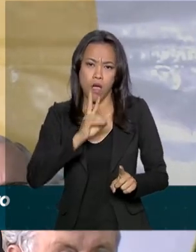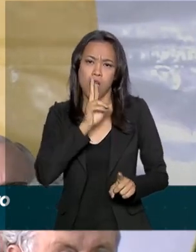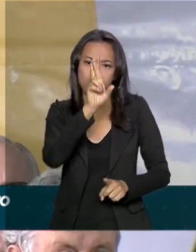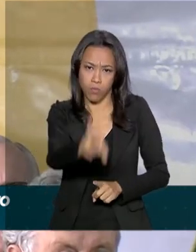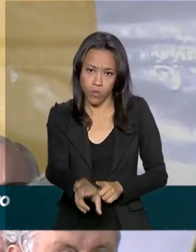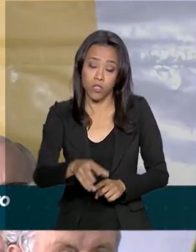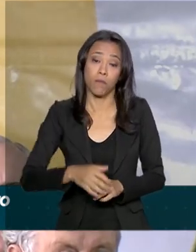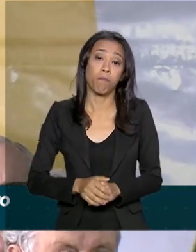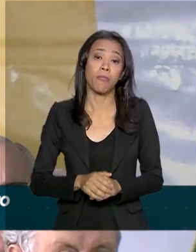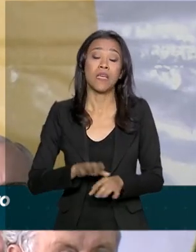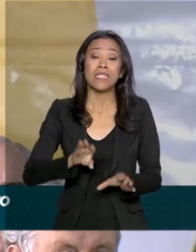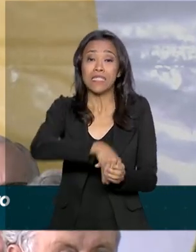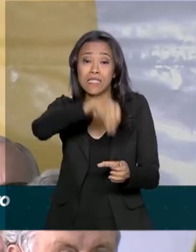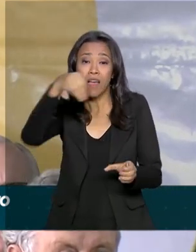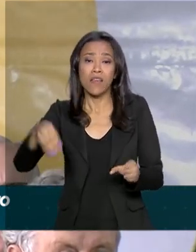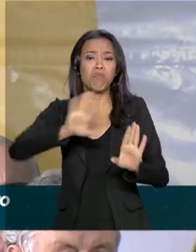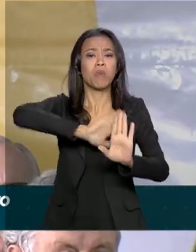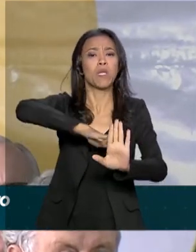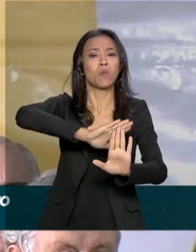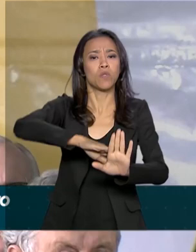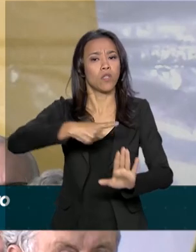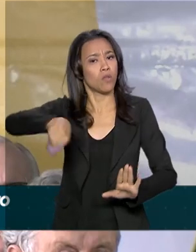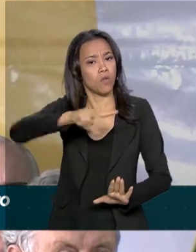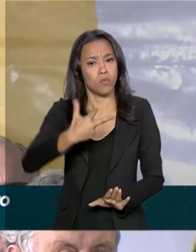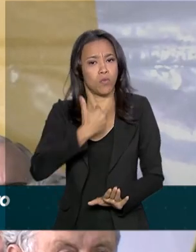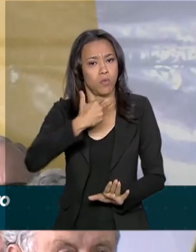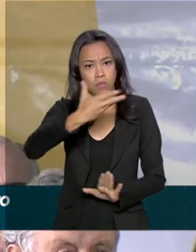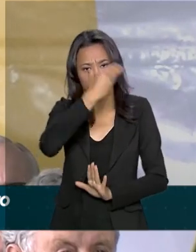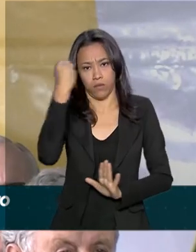da ideologia, não podemos esquecer disso.